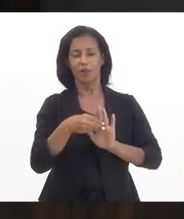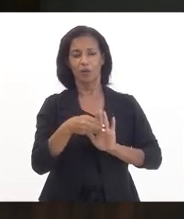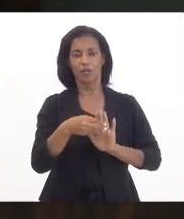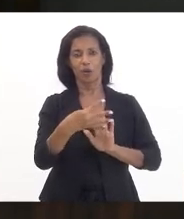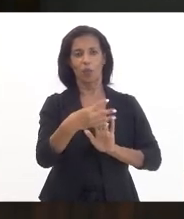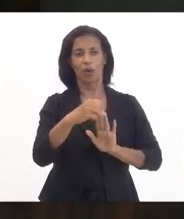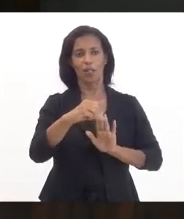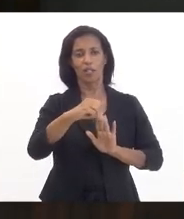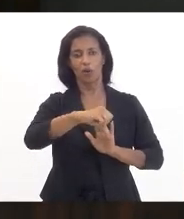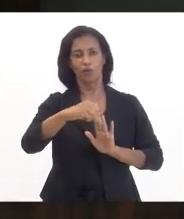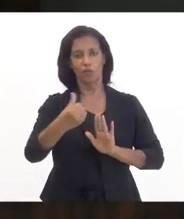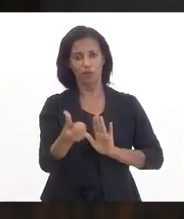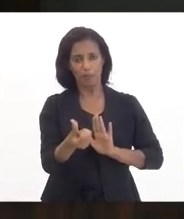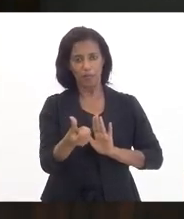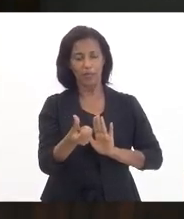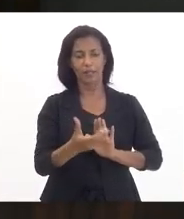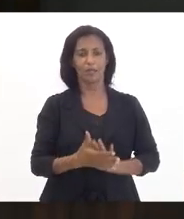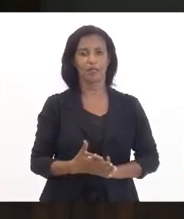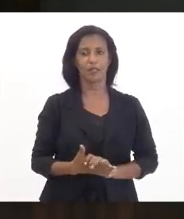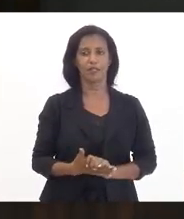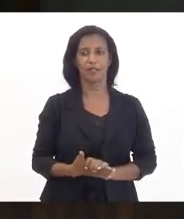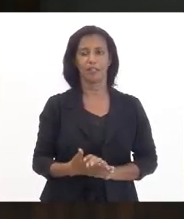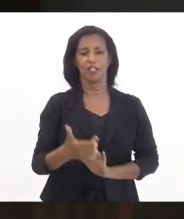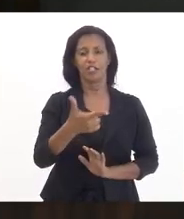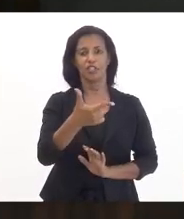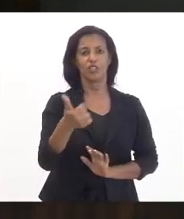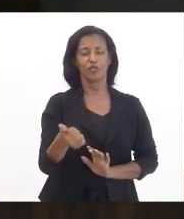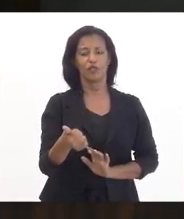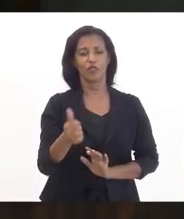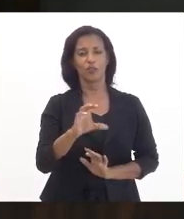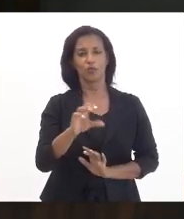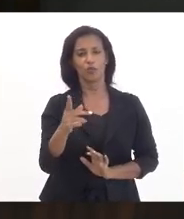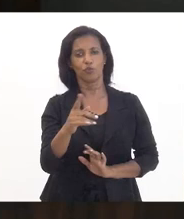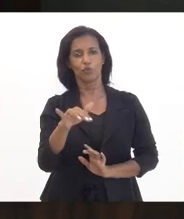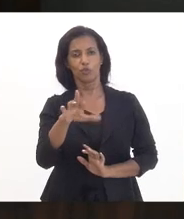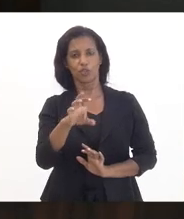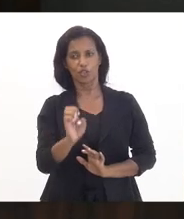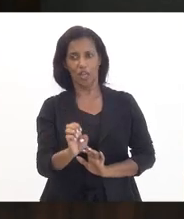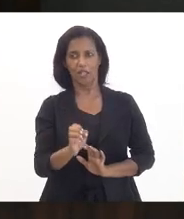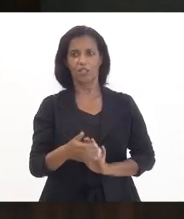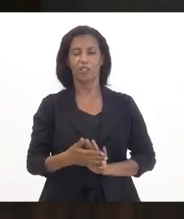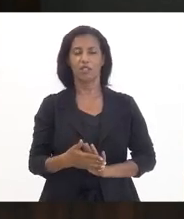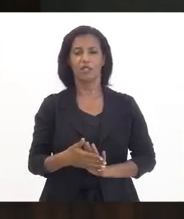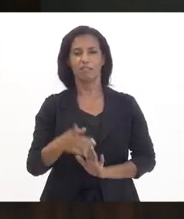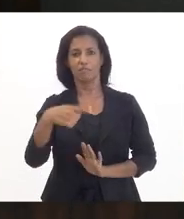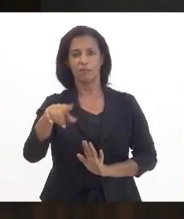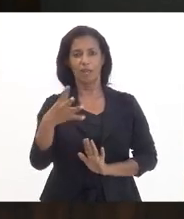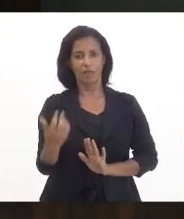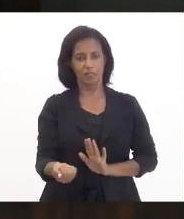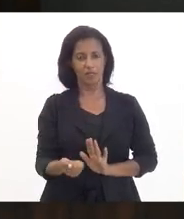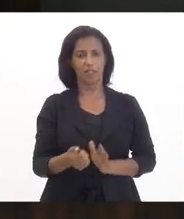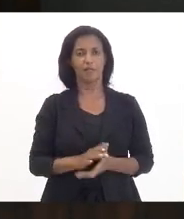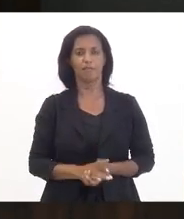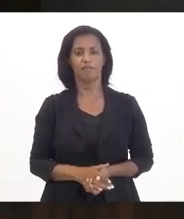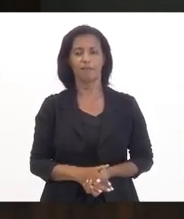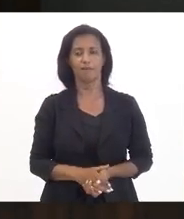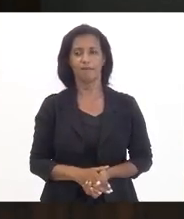de 4996, de 21, deputado Charles Batista. Os senhores que aprovam, permaneçam como estão,